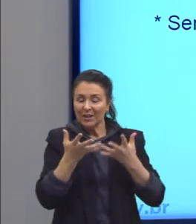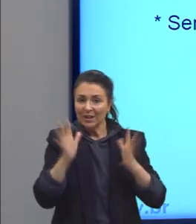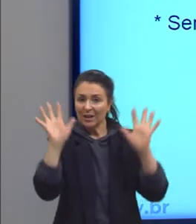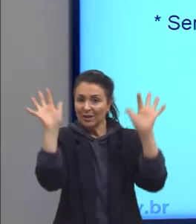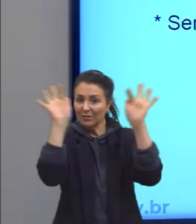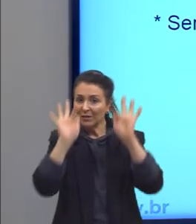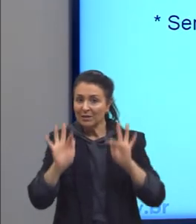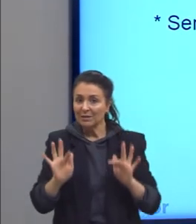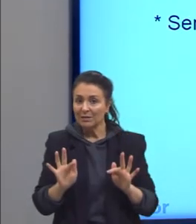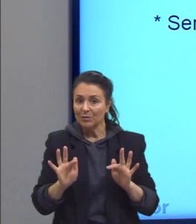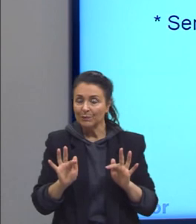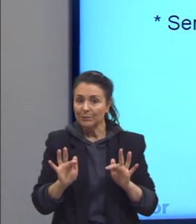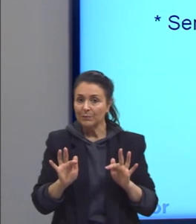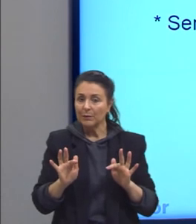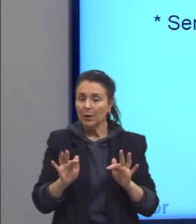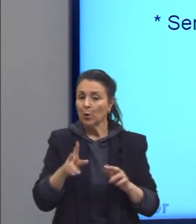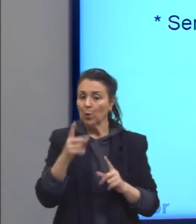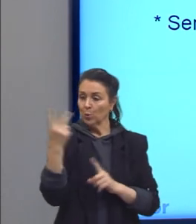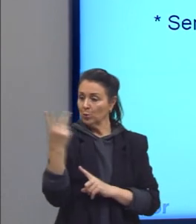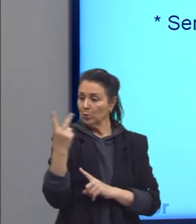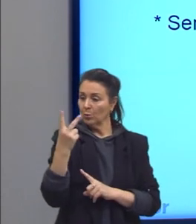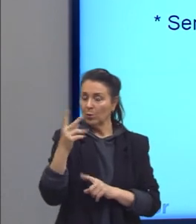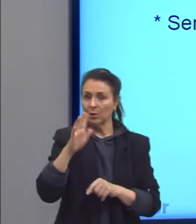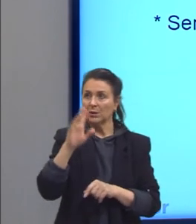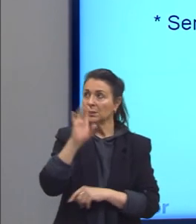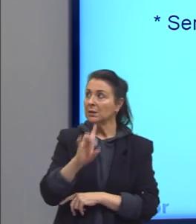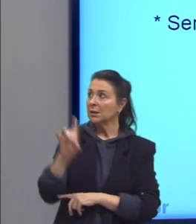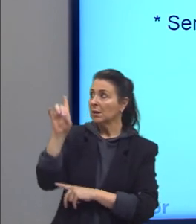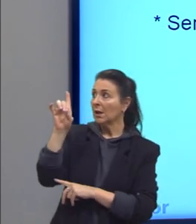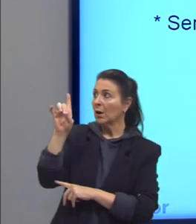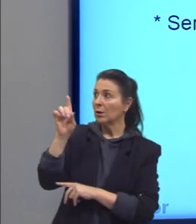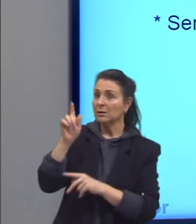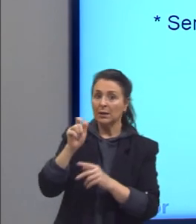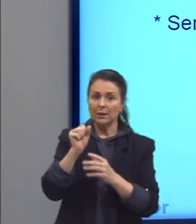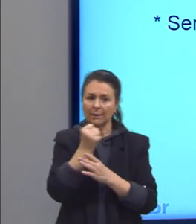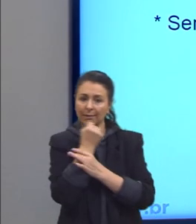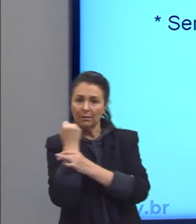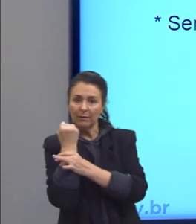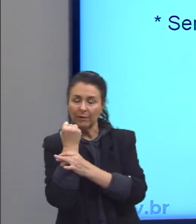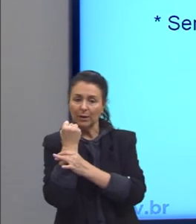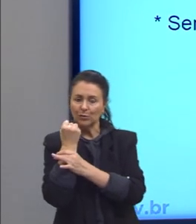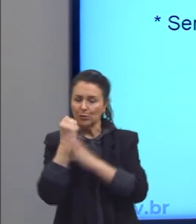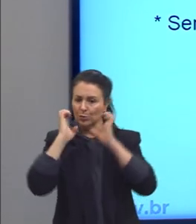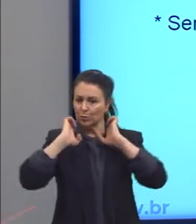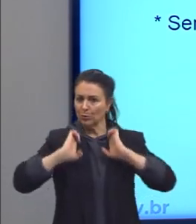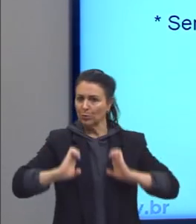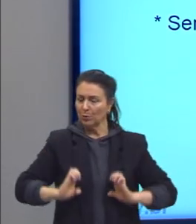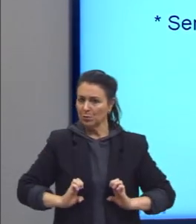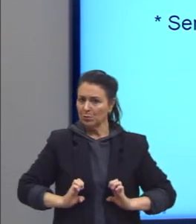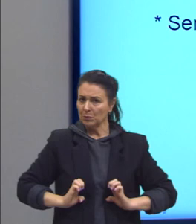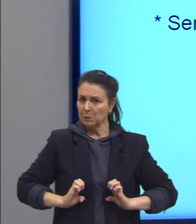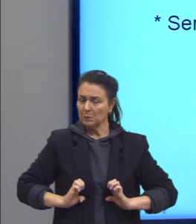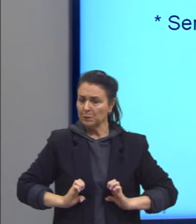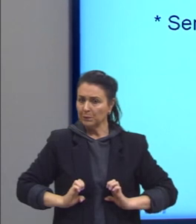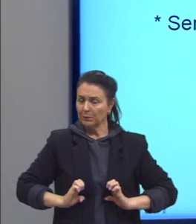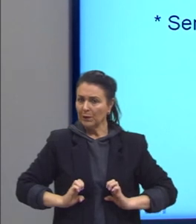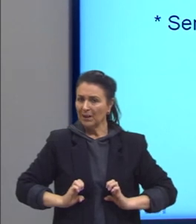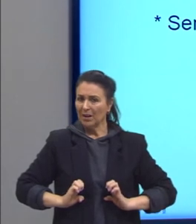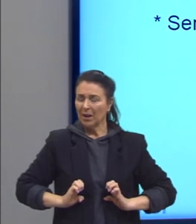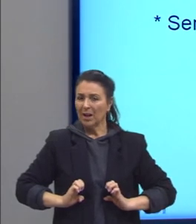Agostinho e São Tomás Aquino é defendem que esse ser ético buscando bem